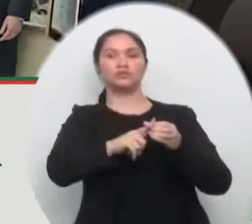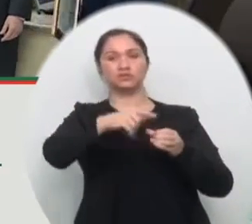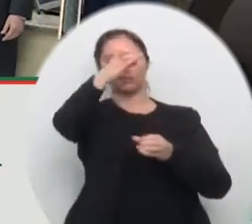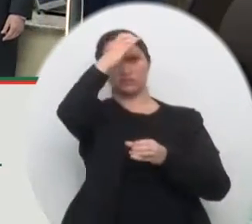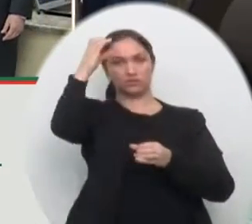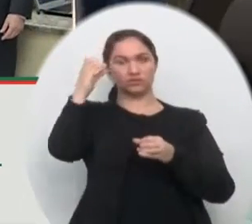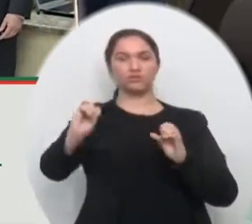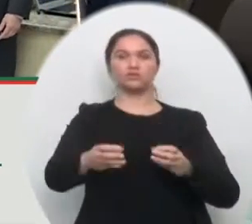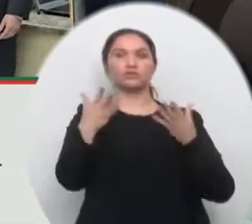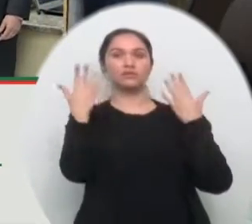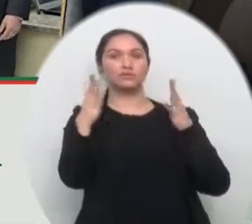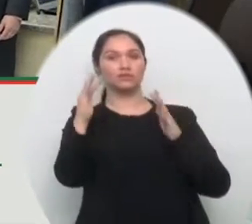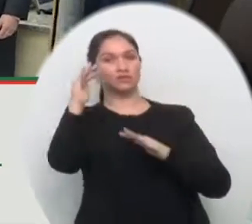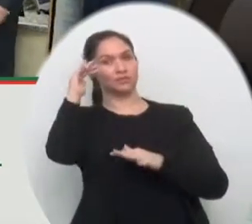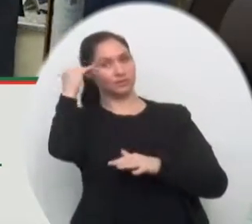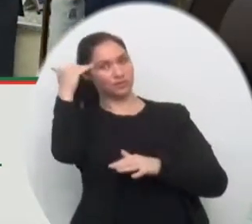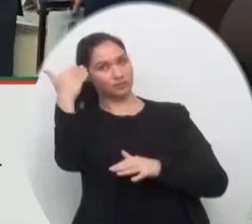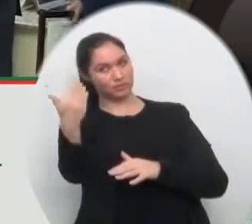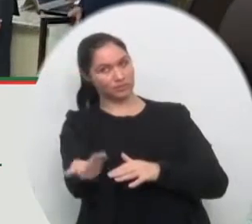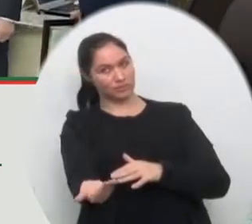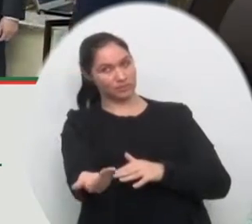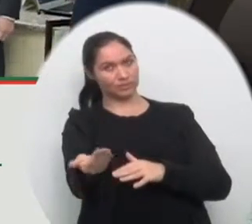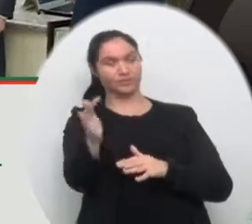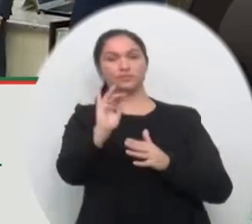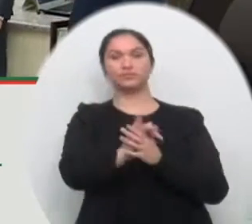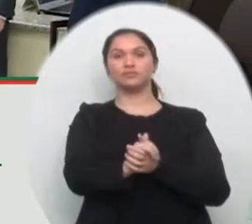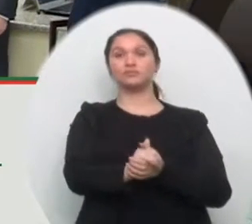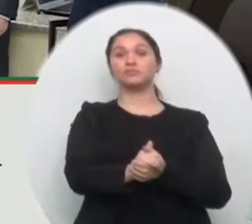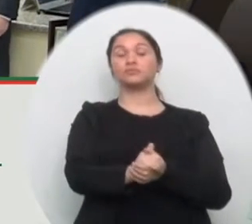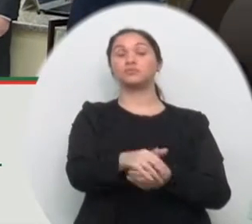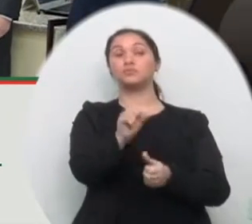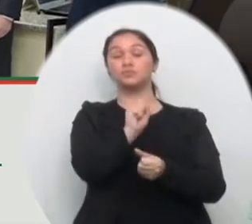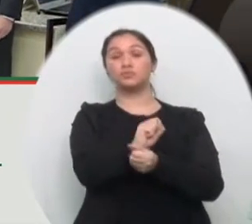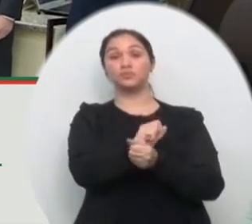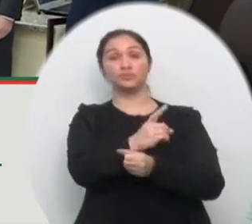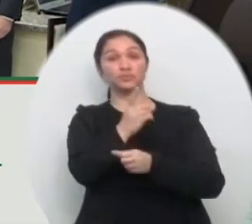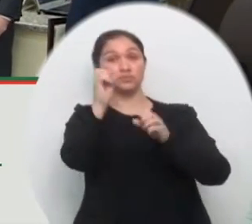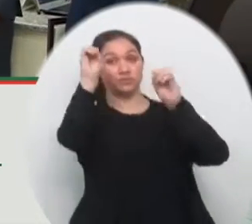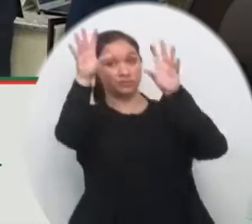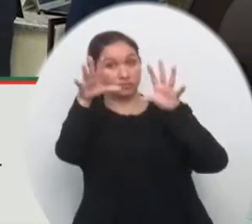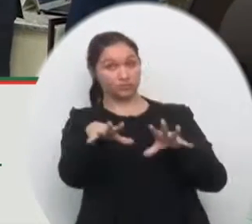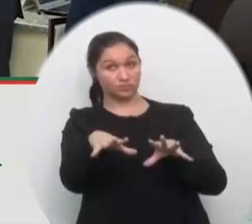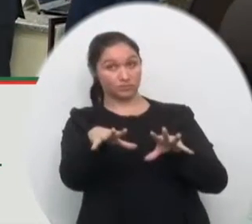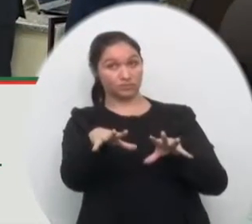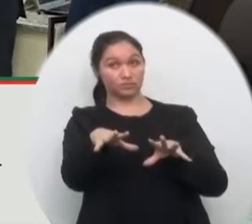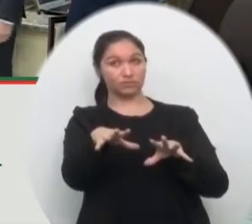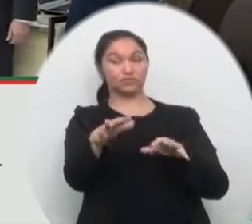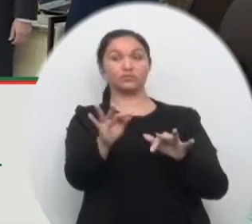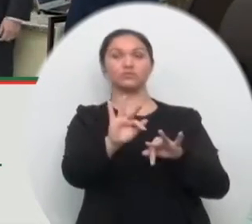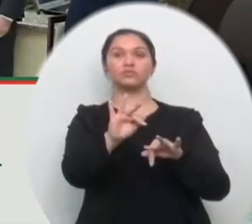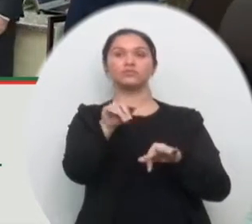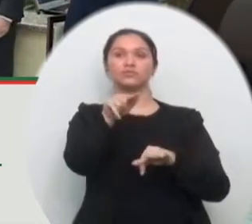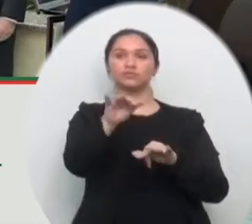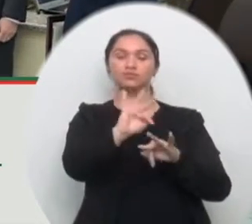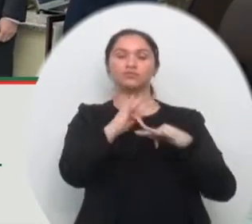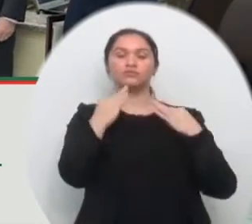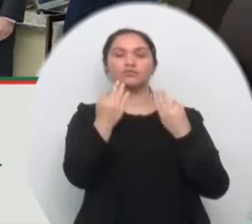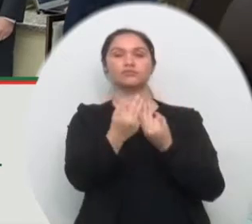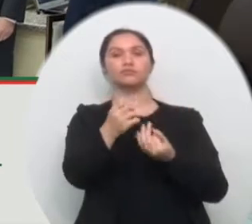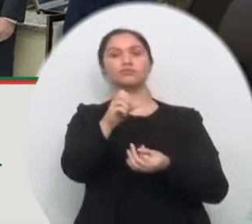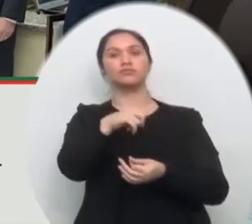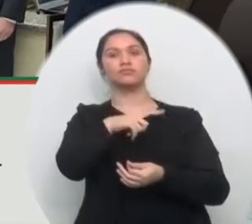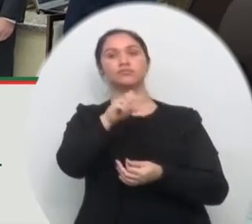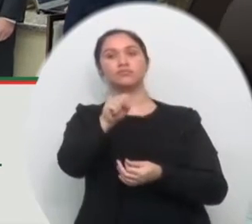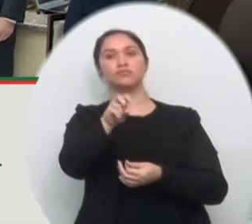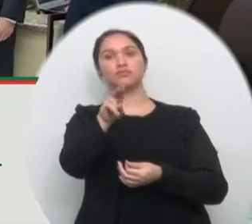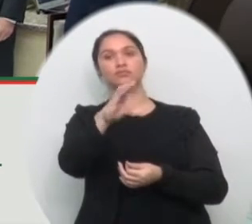moção. Desejo sucesso ainda mais na sua carreira, que Deus continue abençoando a você, a sua família, né, a proteção